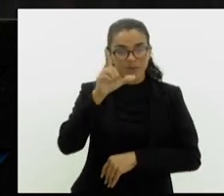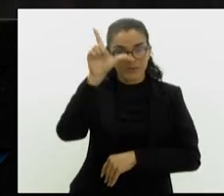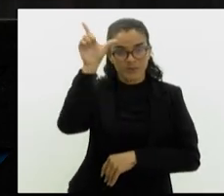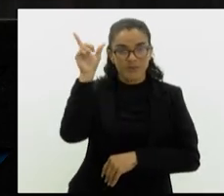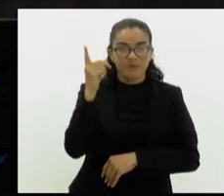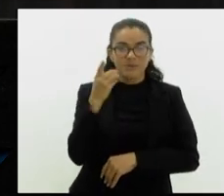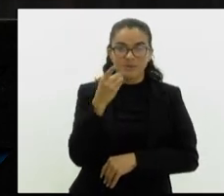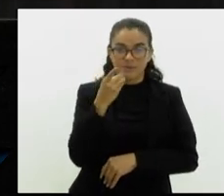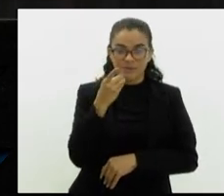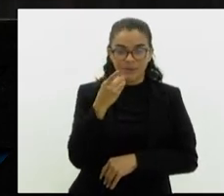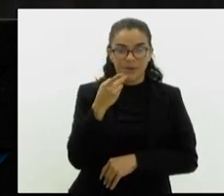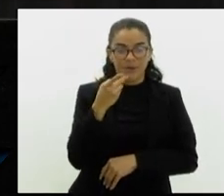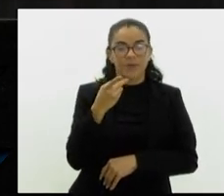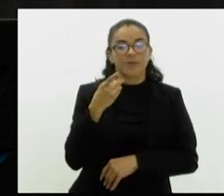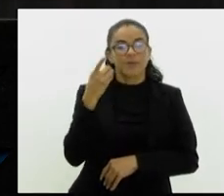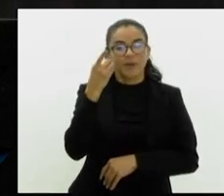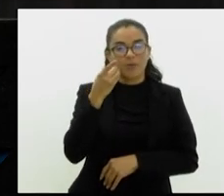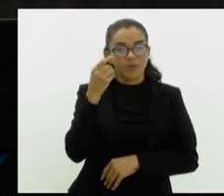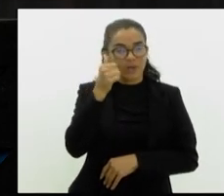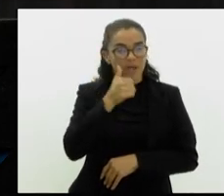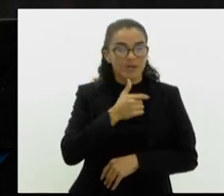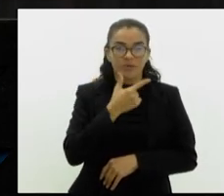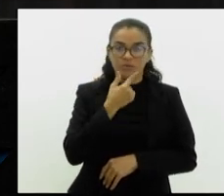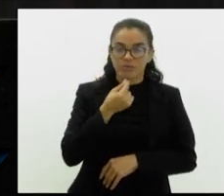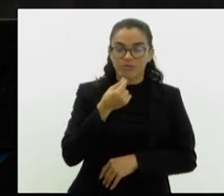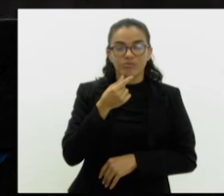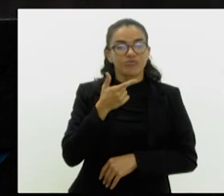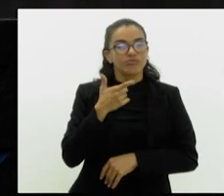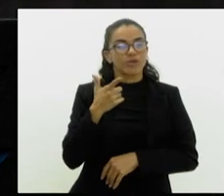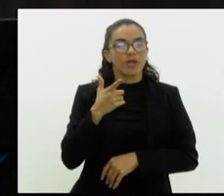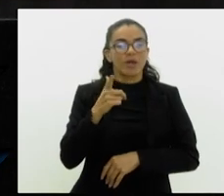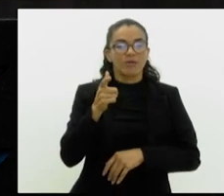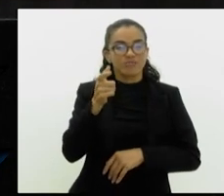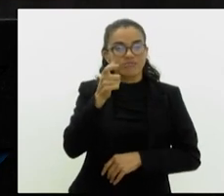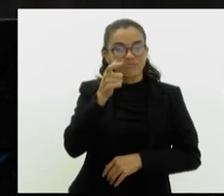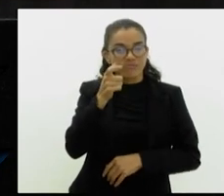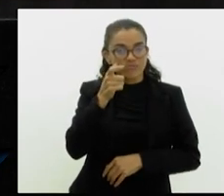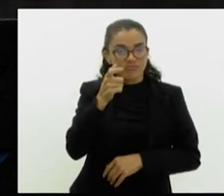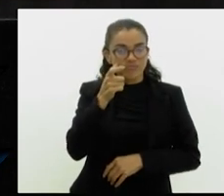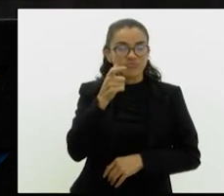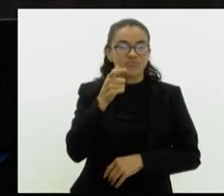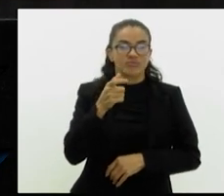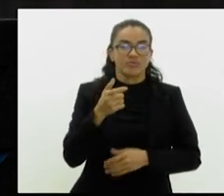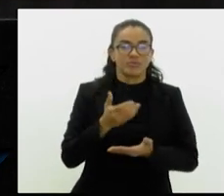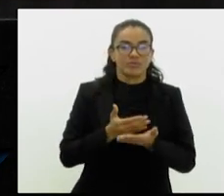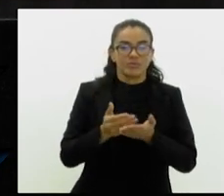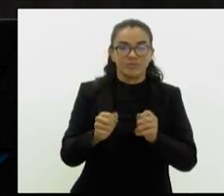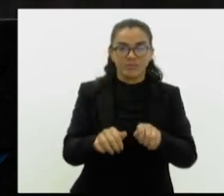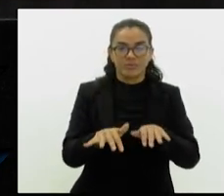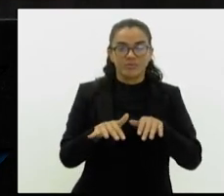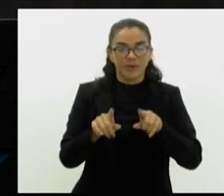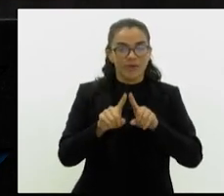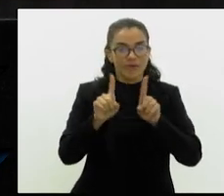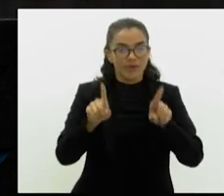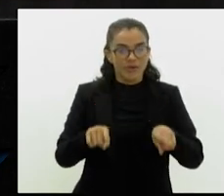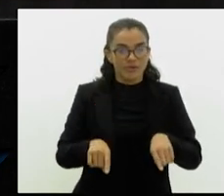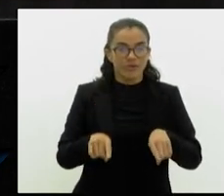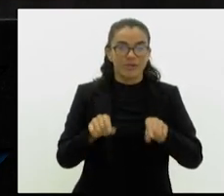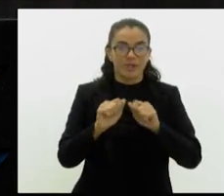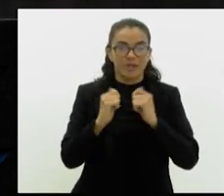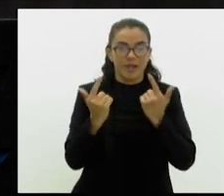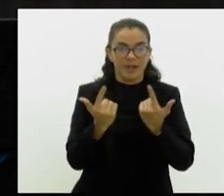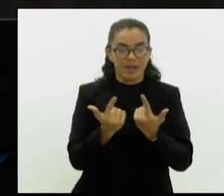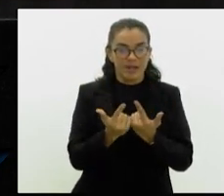Paulo deputadas e deputadas que nos acompanham nesse expediente Inicial servidores desta casa